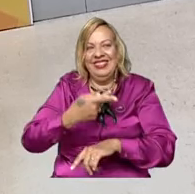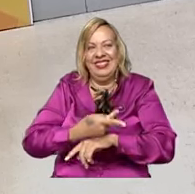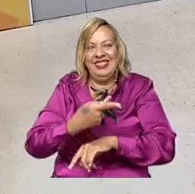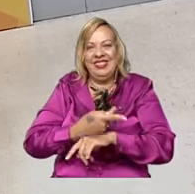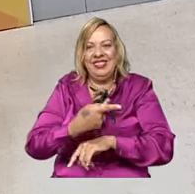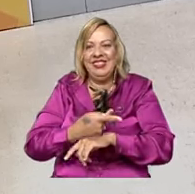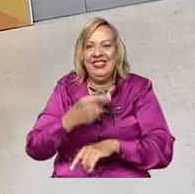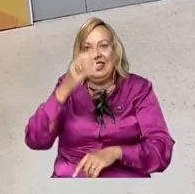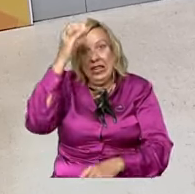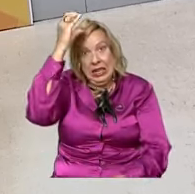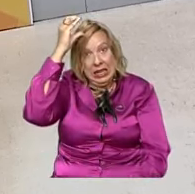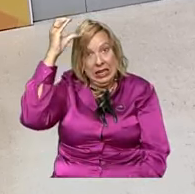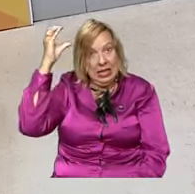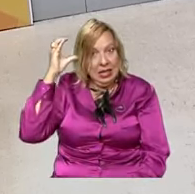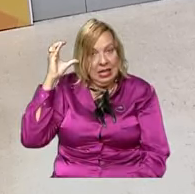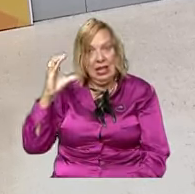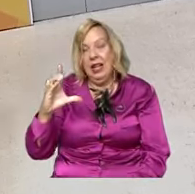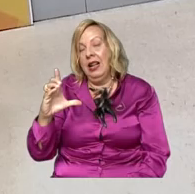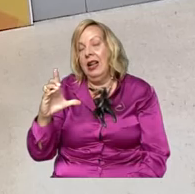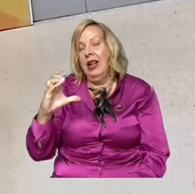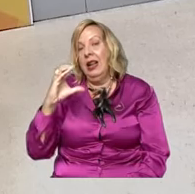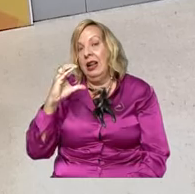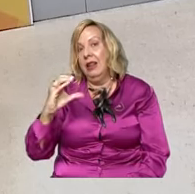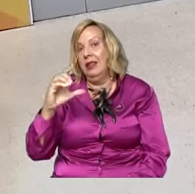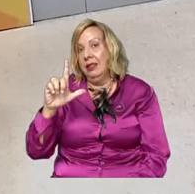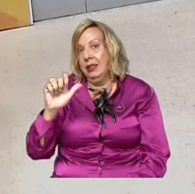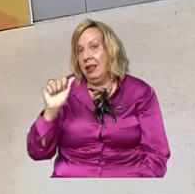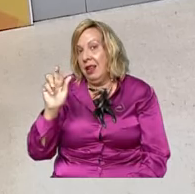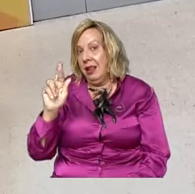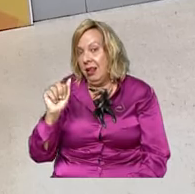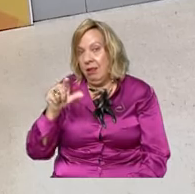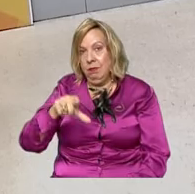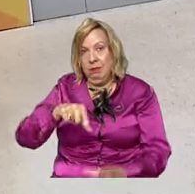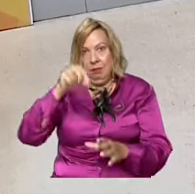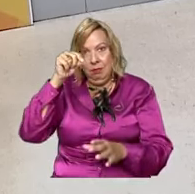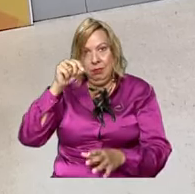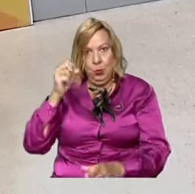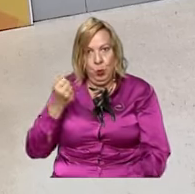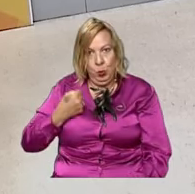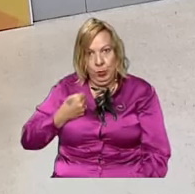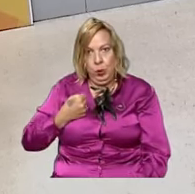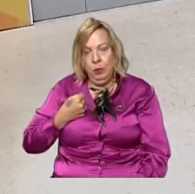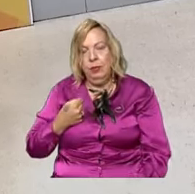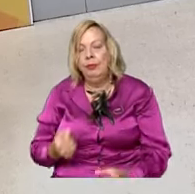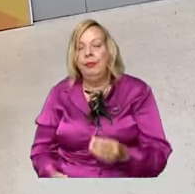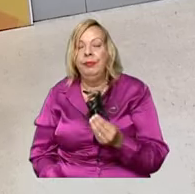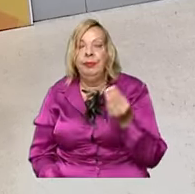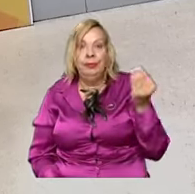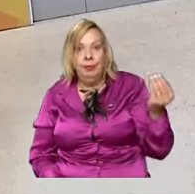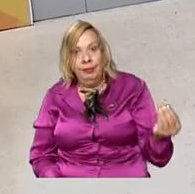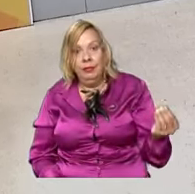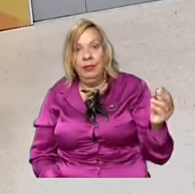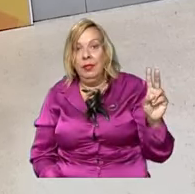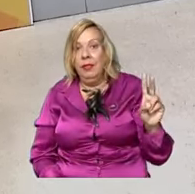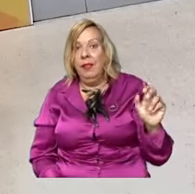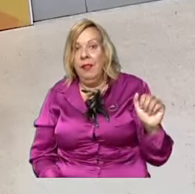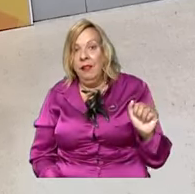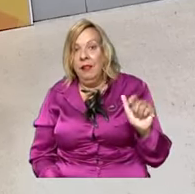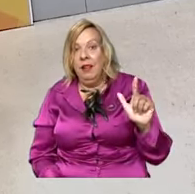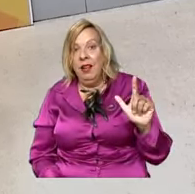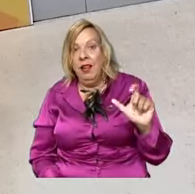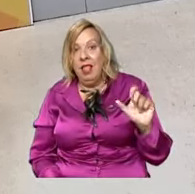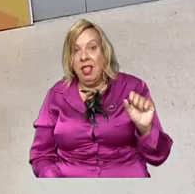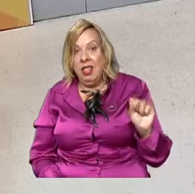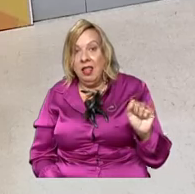querida Clara Costa. Clarinha, chama a primeira bolinha. Número 11, número 11, marque aí, número 11. Valesca já aguarda no painel,